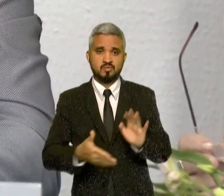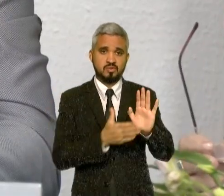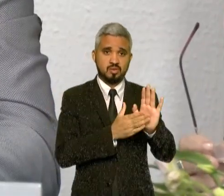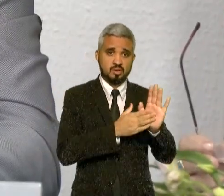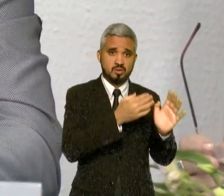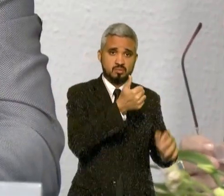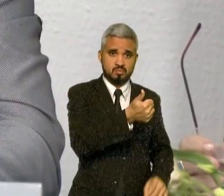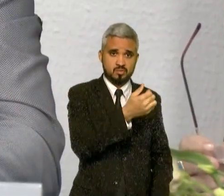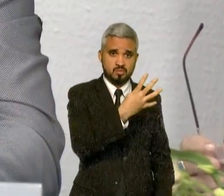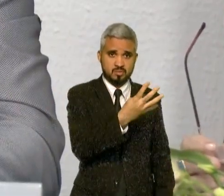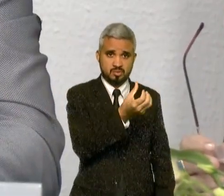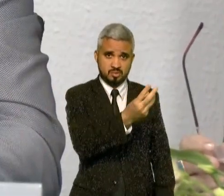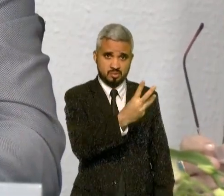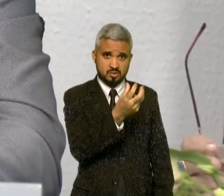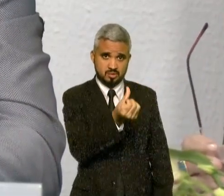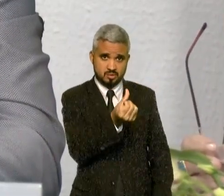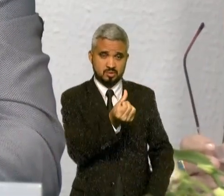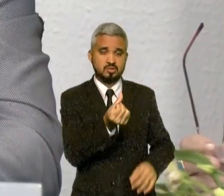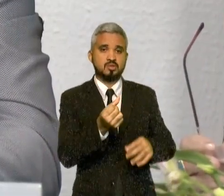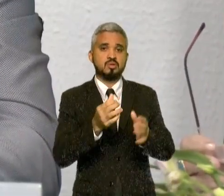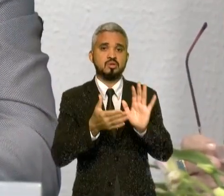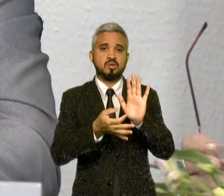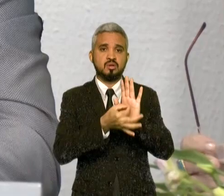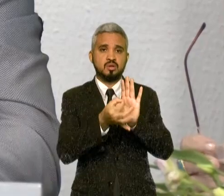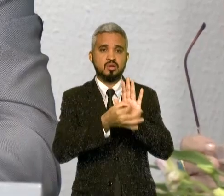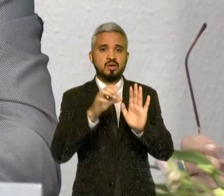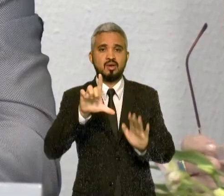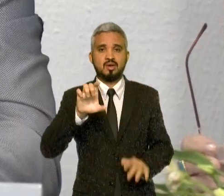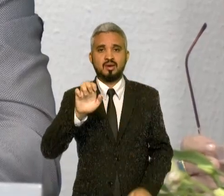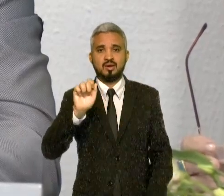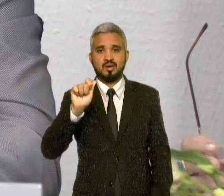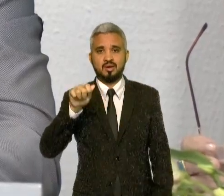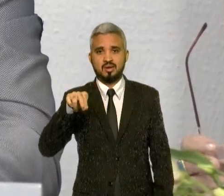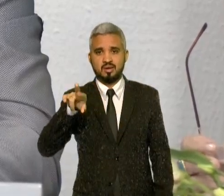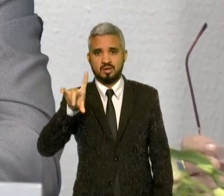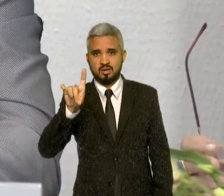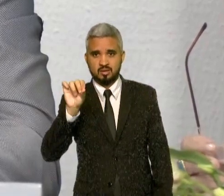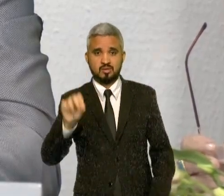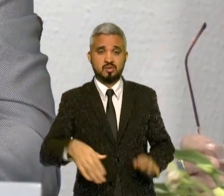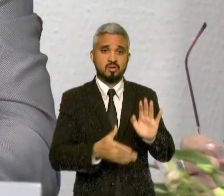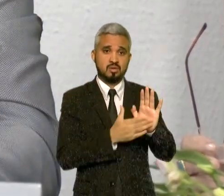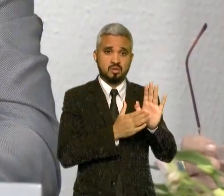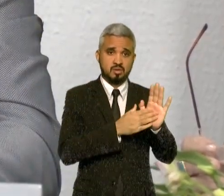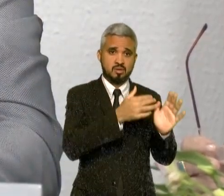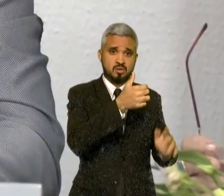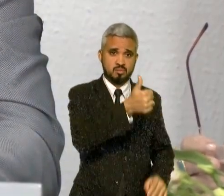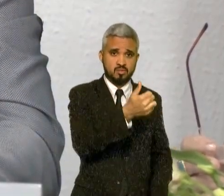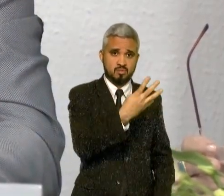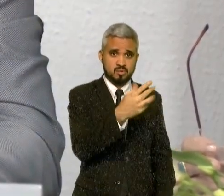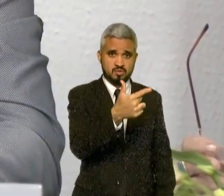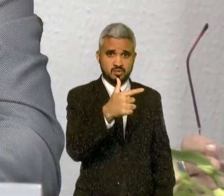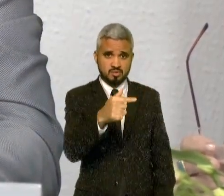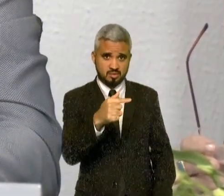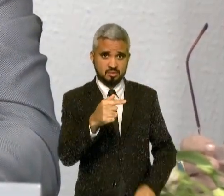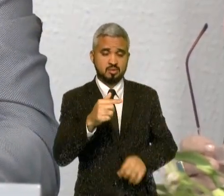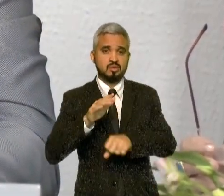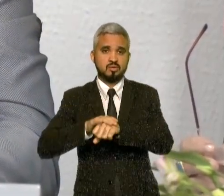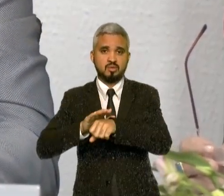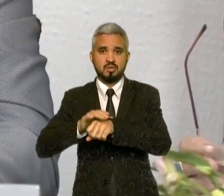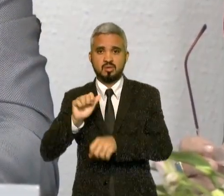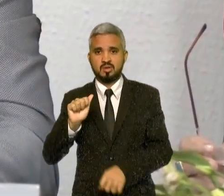1436/2023, de autoria do deputado Leandro Belo. Indicação de número 1437/2023, de autoria do deputado Ariston